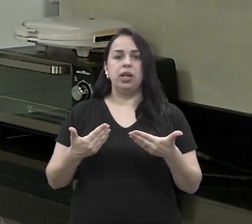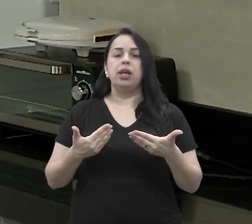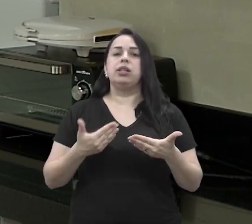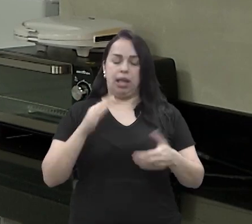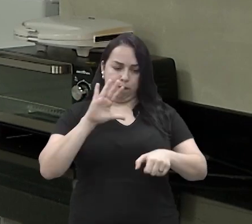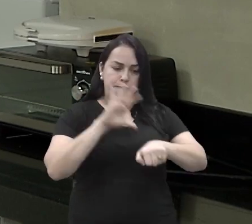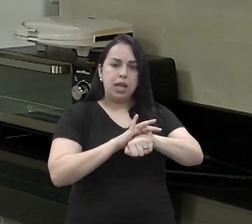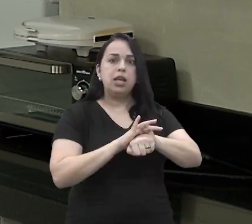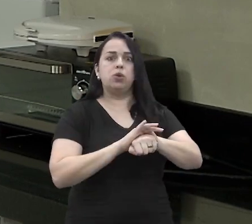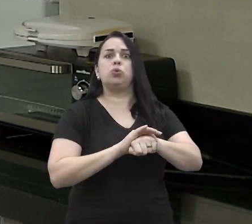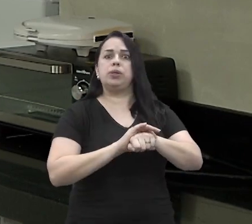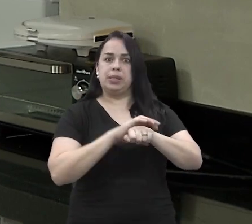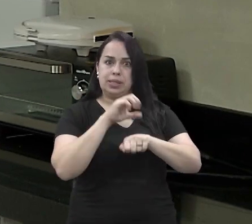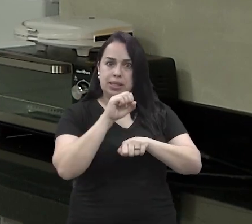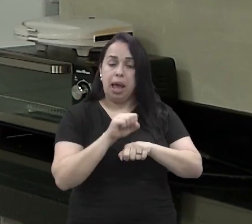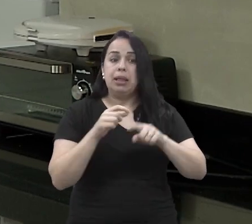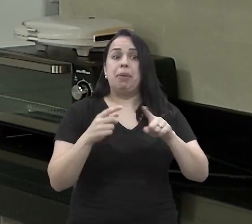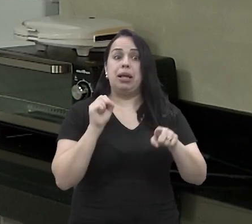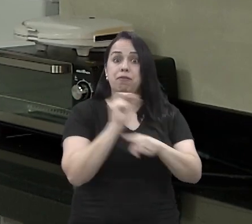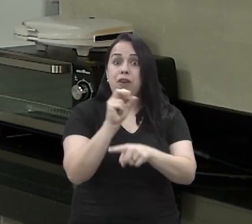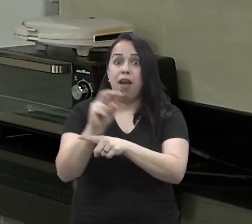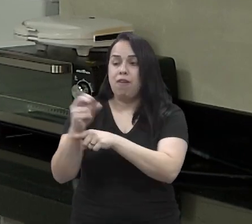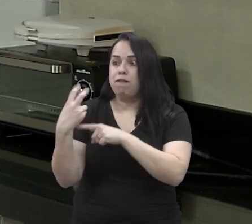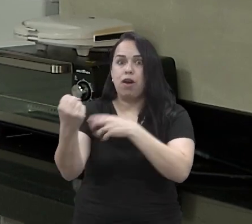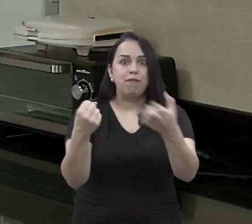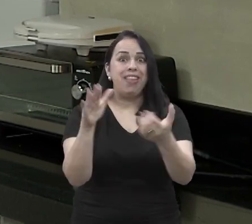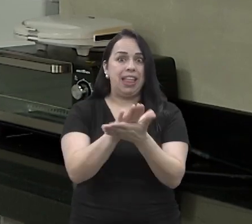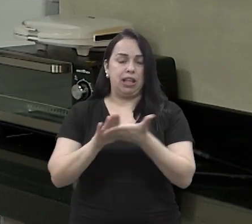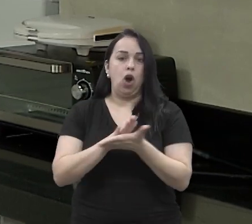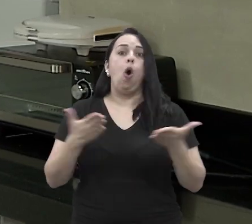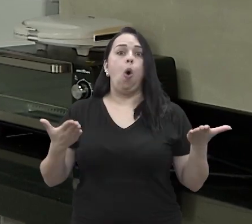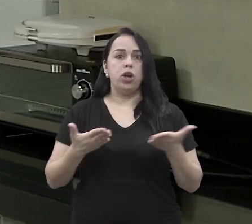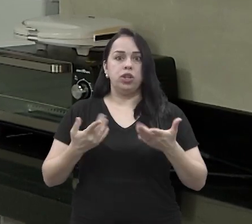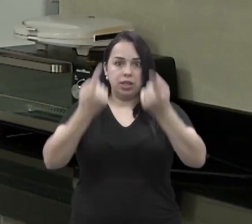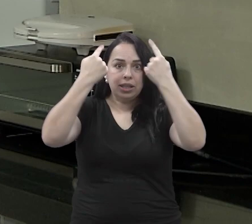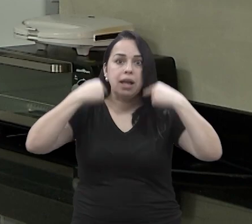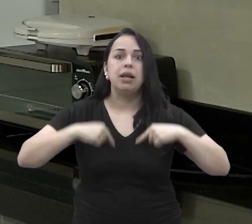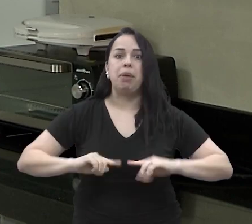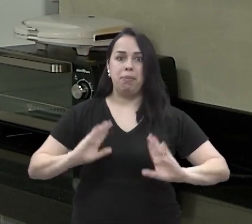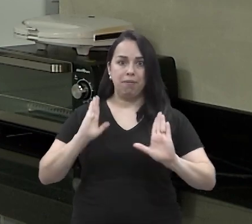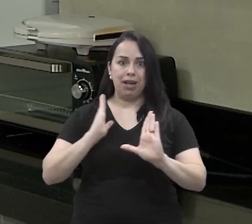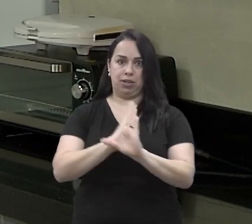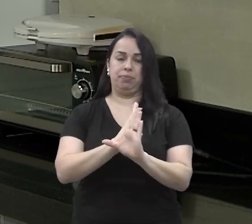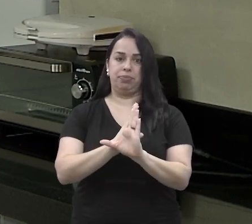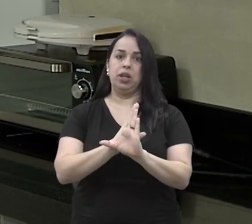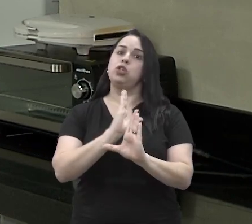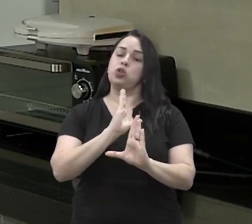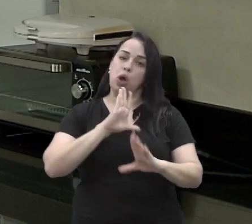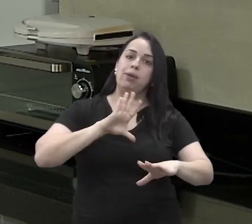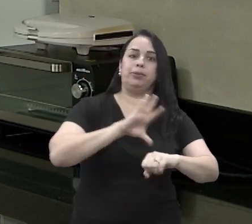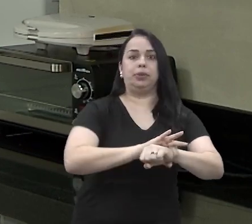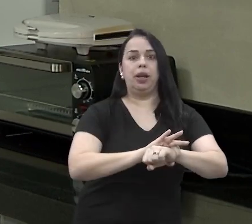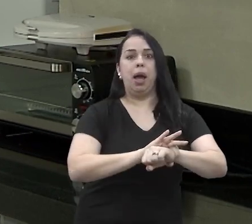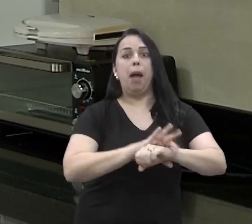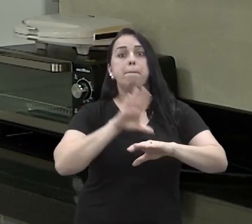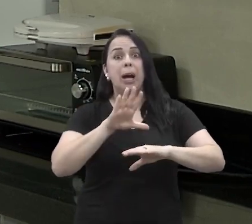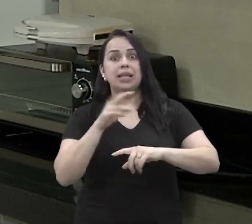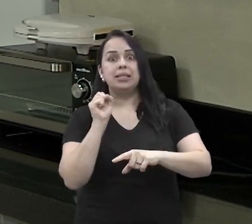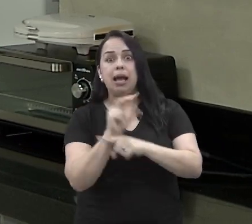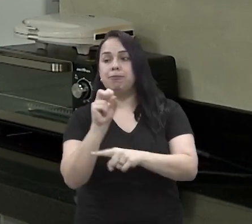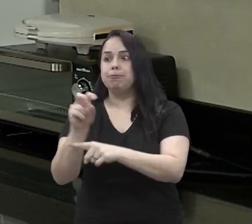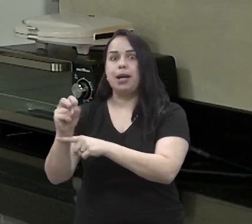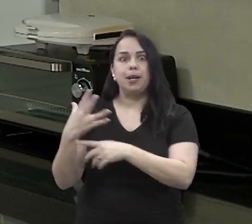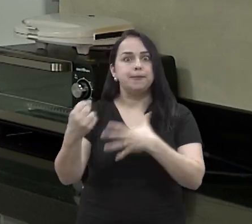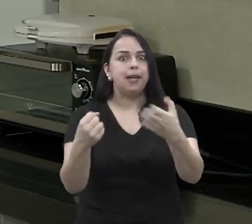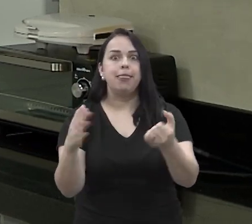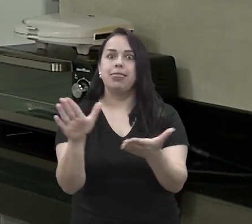dar indetectável para o HIV. E intransmissível é que eu não transmito, tá? Mesmo